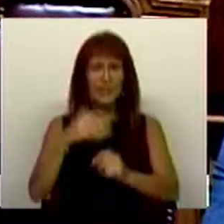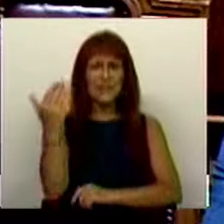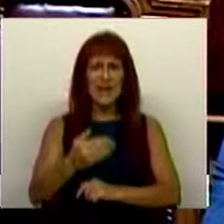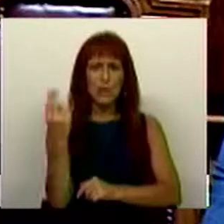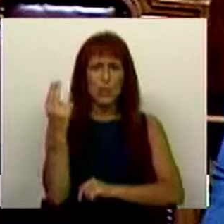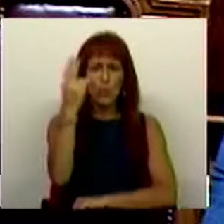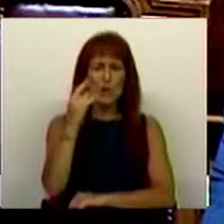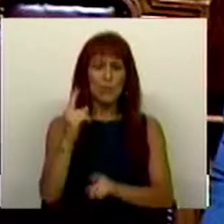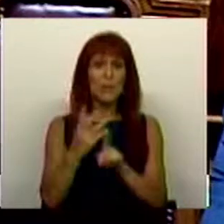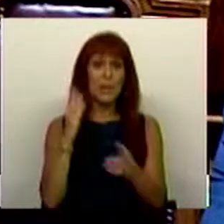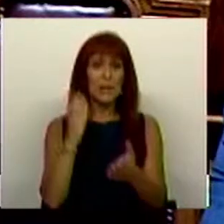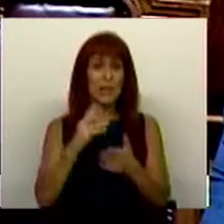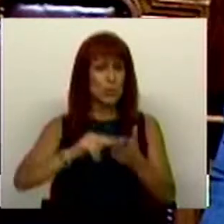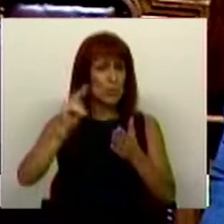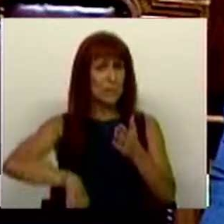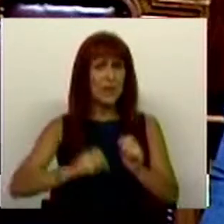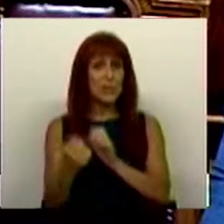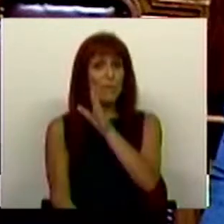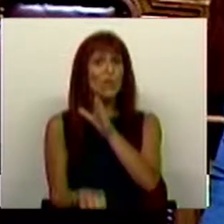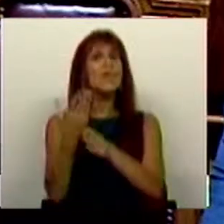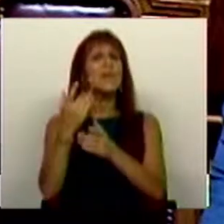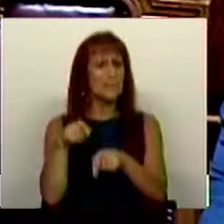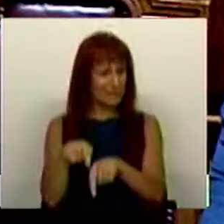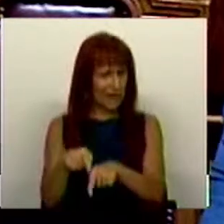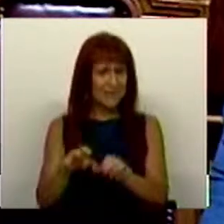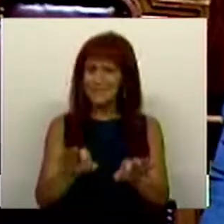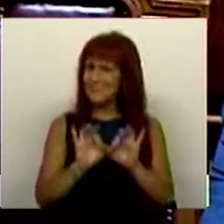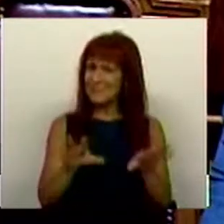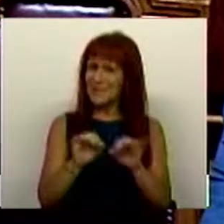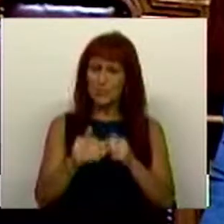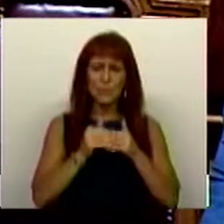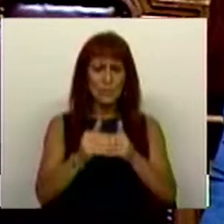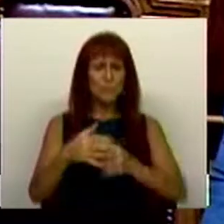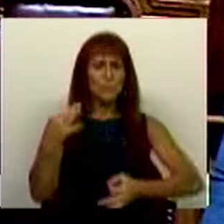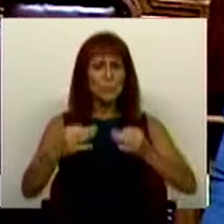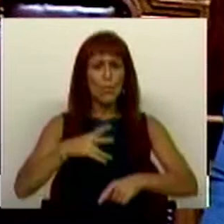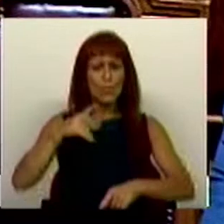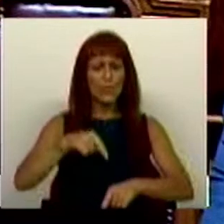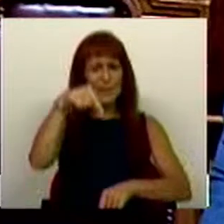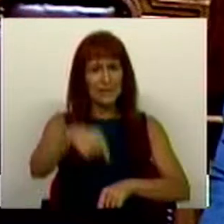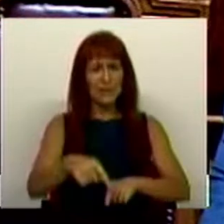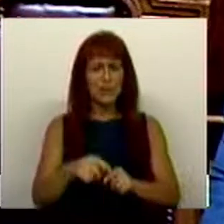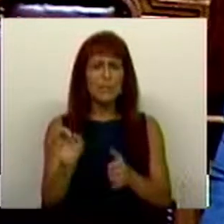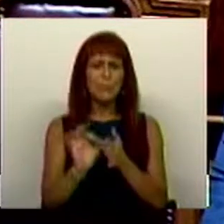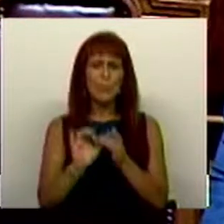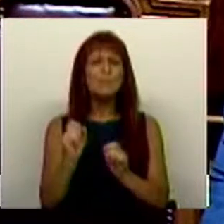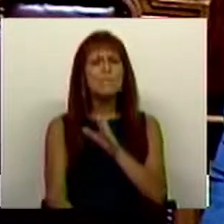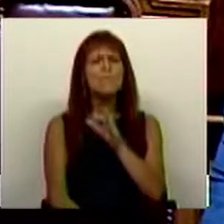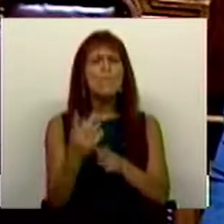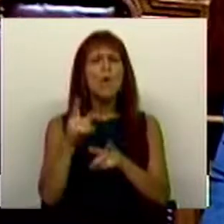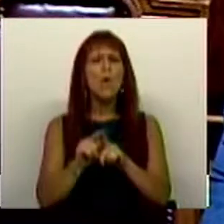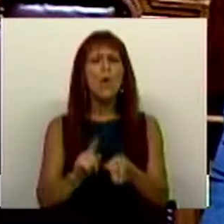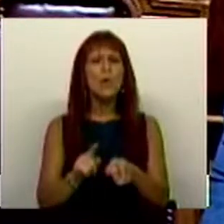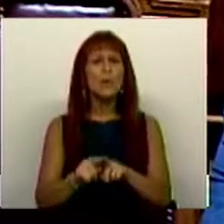da União desde os tratados fundadores. São igualmente, no ordenamento jurídico português, fatores constitutivos,